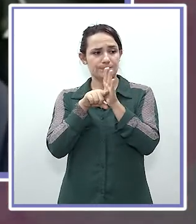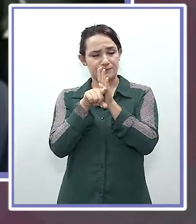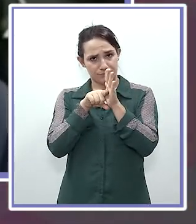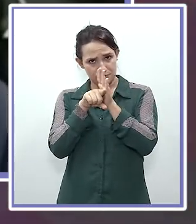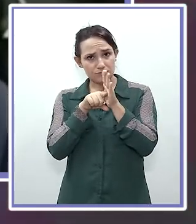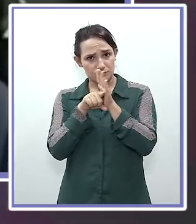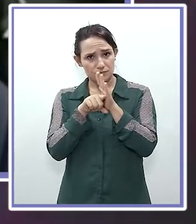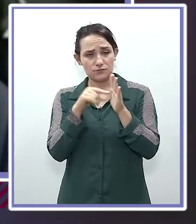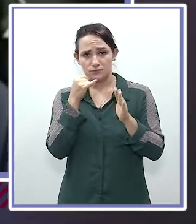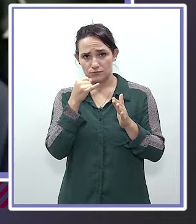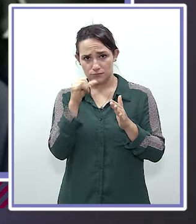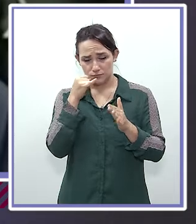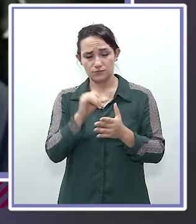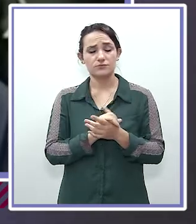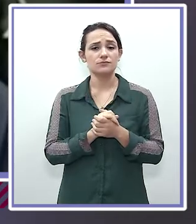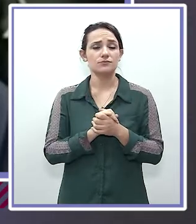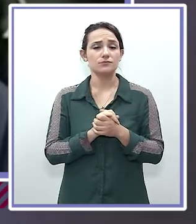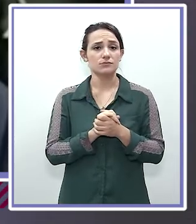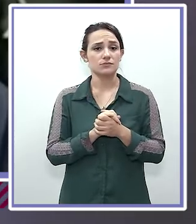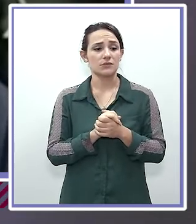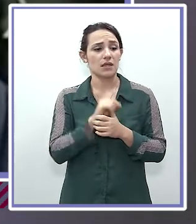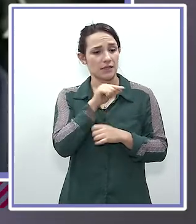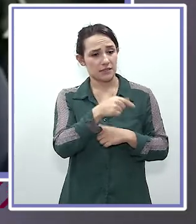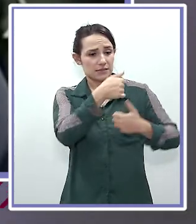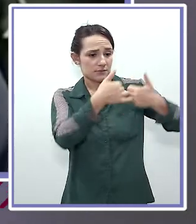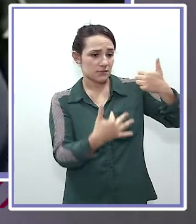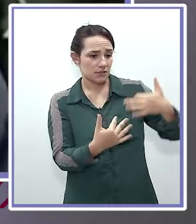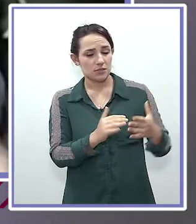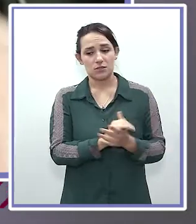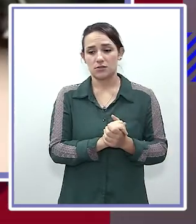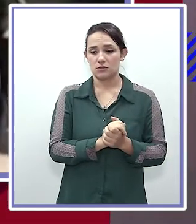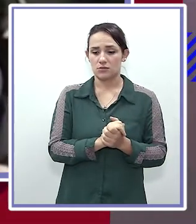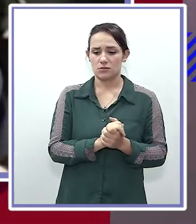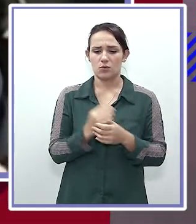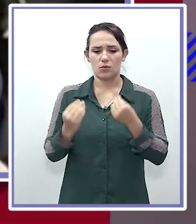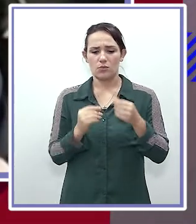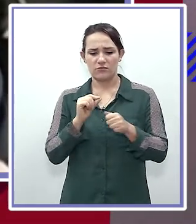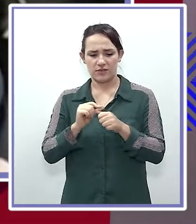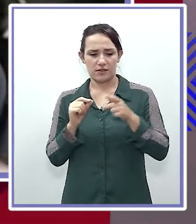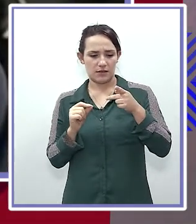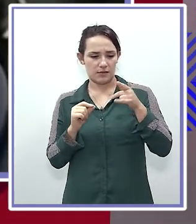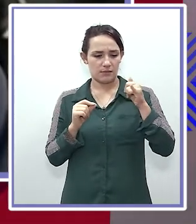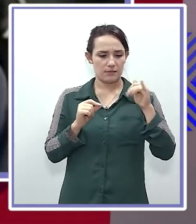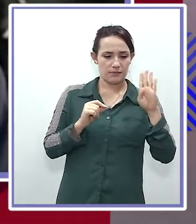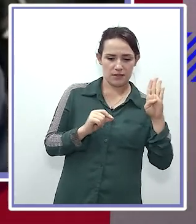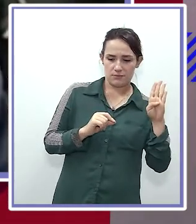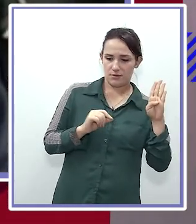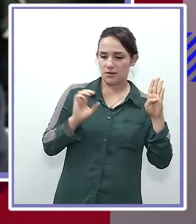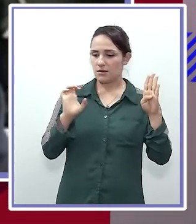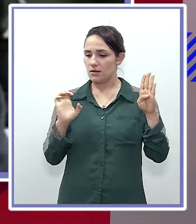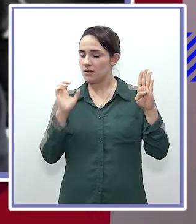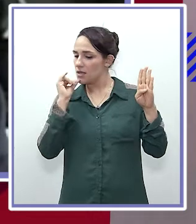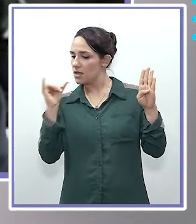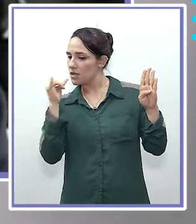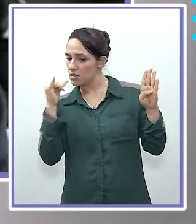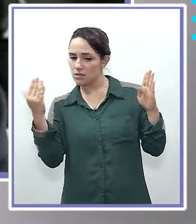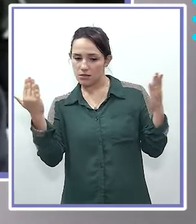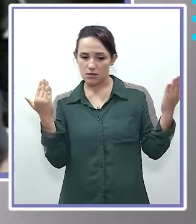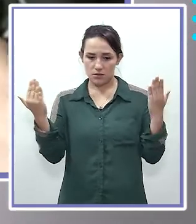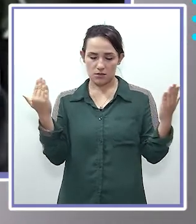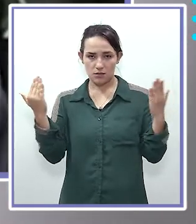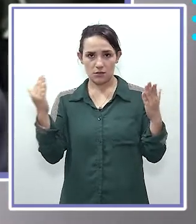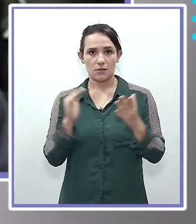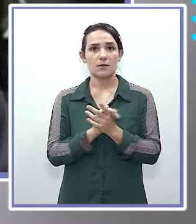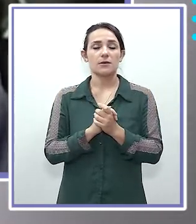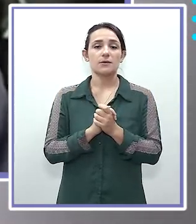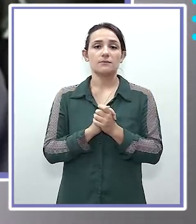em energia, que é também ligada ao Ministério de Minas e Energia, que faz a correlação entre PIB e energia. Ano passado, o consumo caiu em decorrência